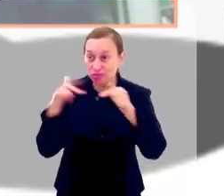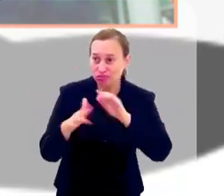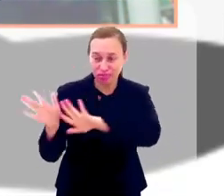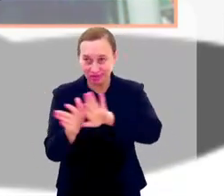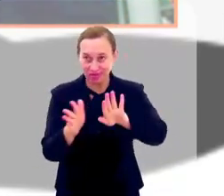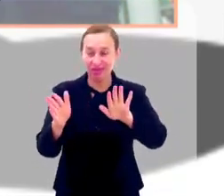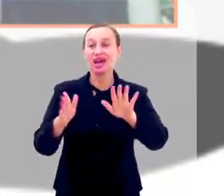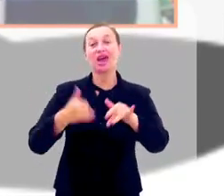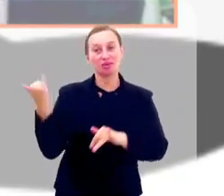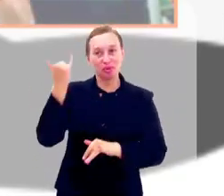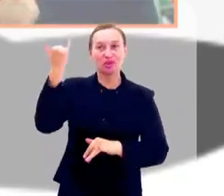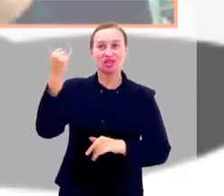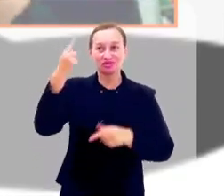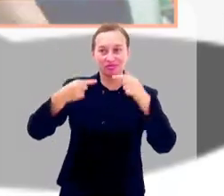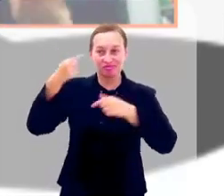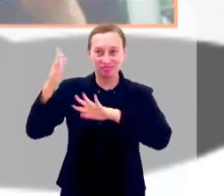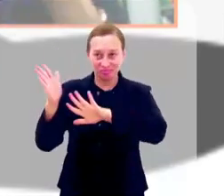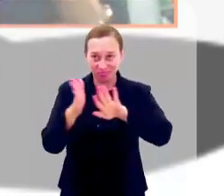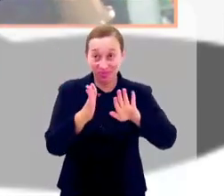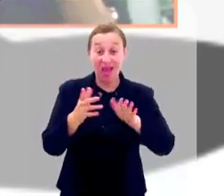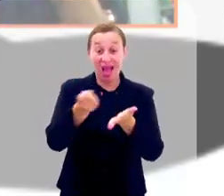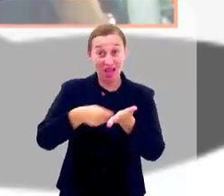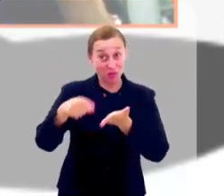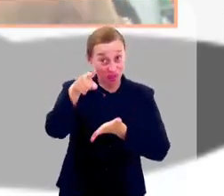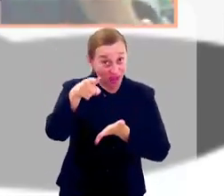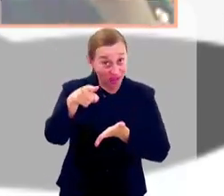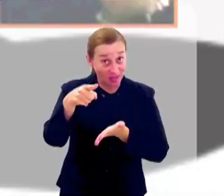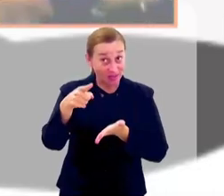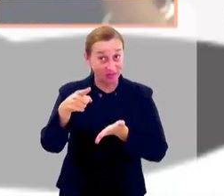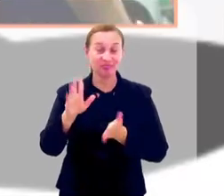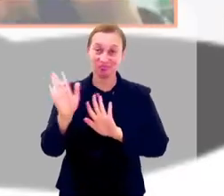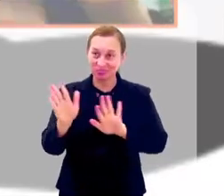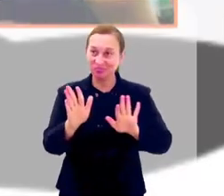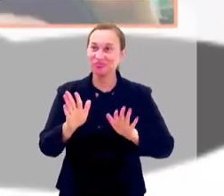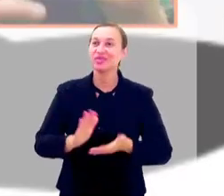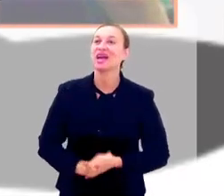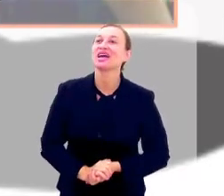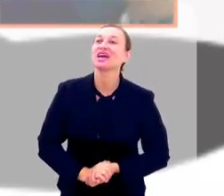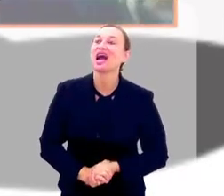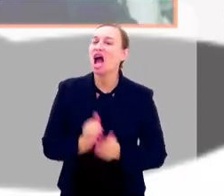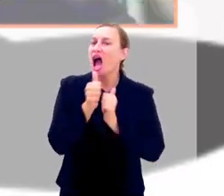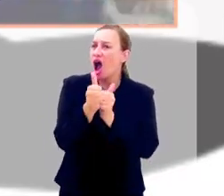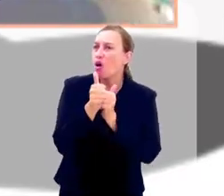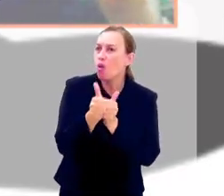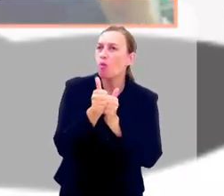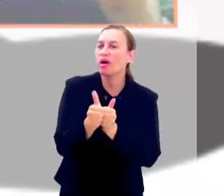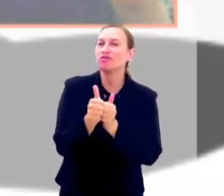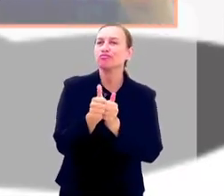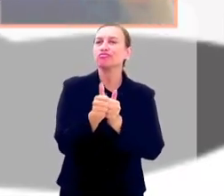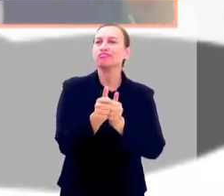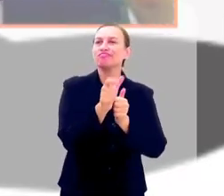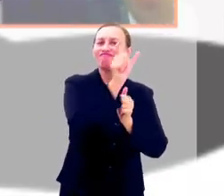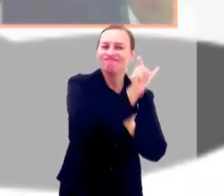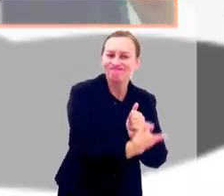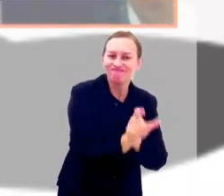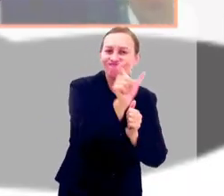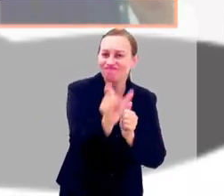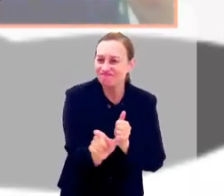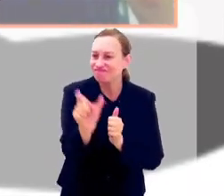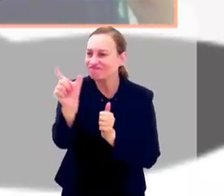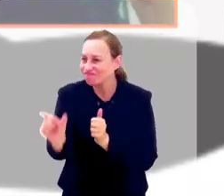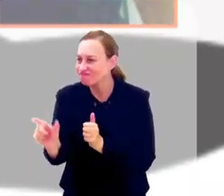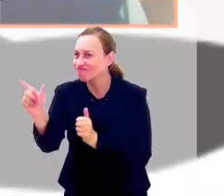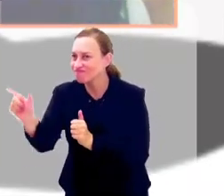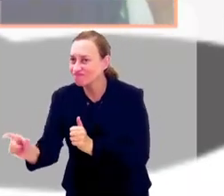deixa perder, porque isso é muito importante. Vamos anotar, vamos Anota aí, anotar. anota aí. Mas acompanhando essas pessoas,